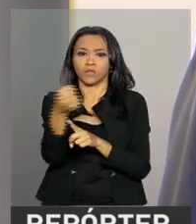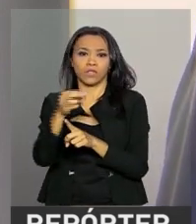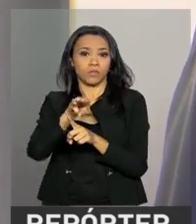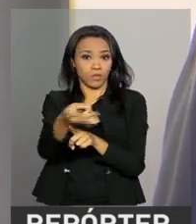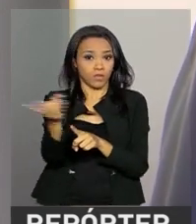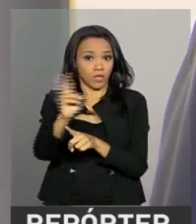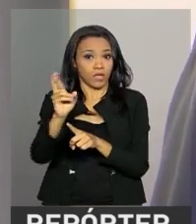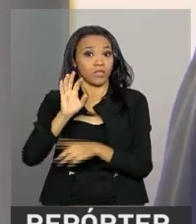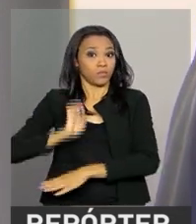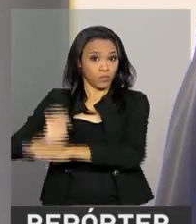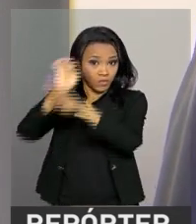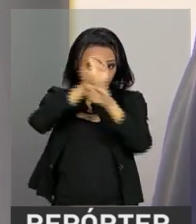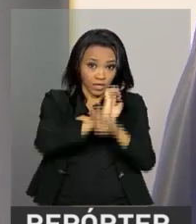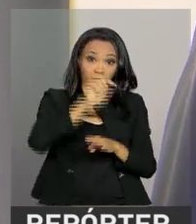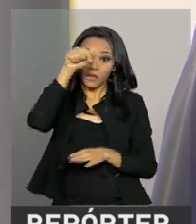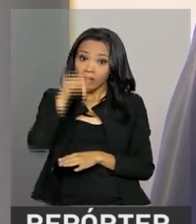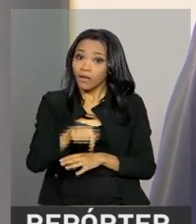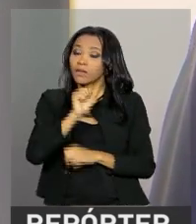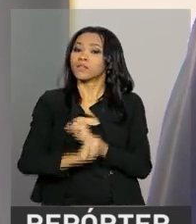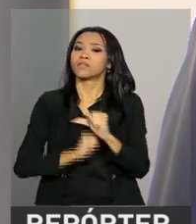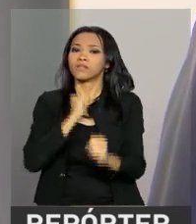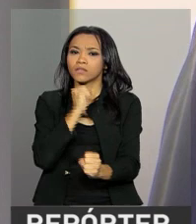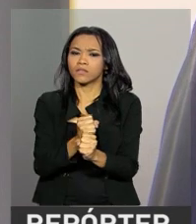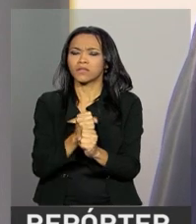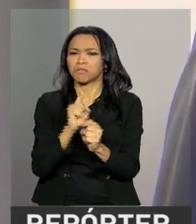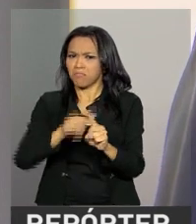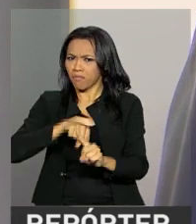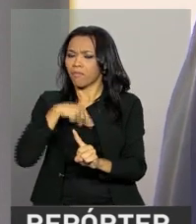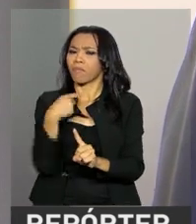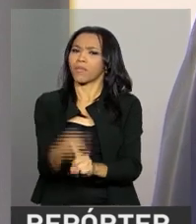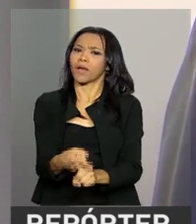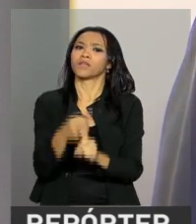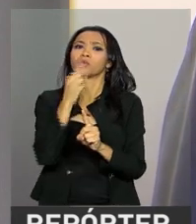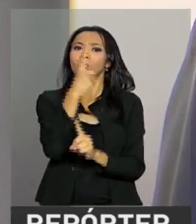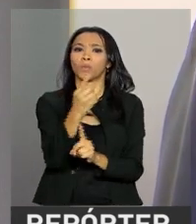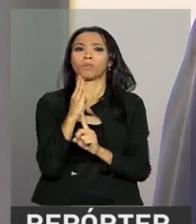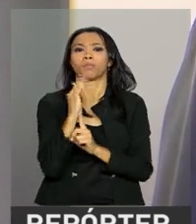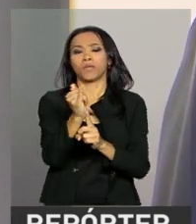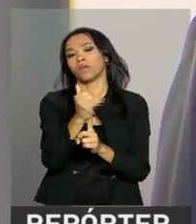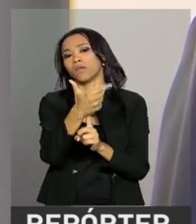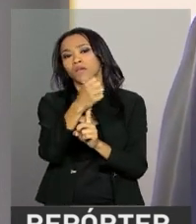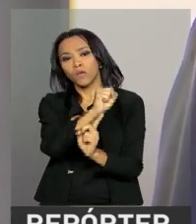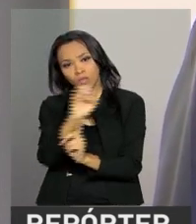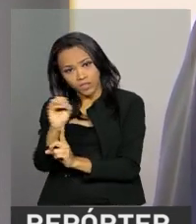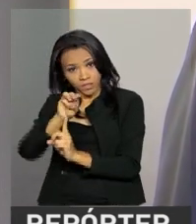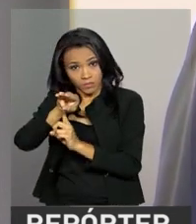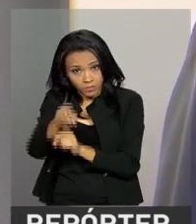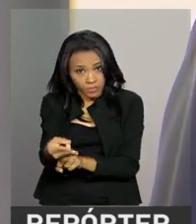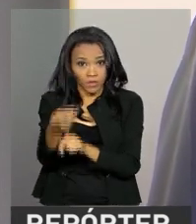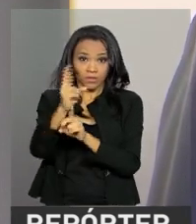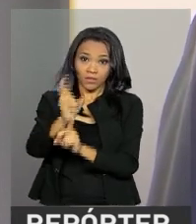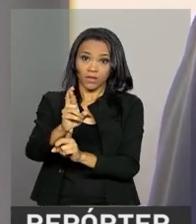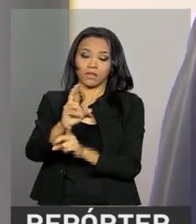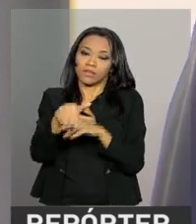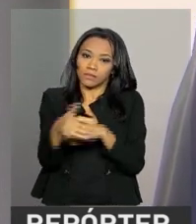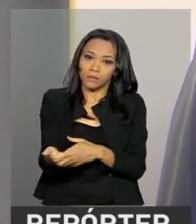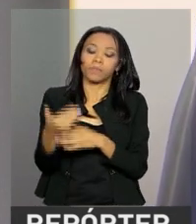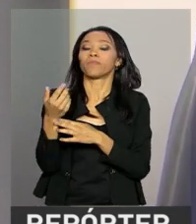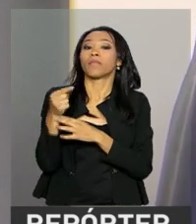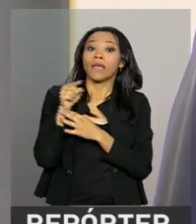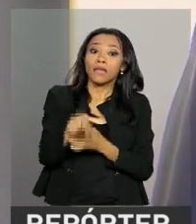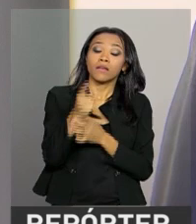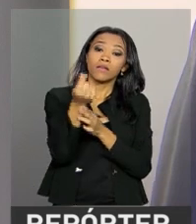os estados. Para este ano, está previsto mais um repasse de 1 bilhão e 800 milhões de reais. Além